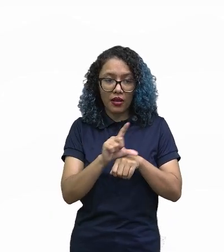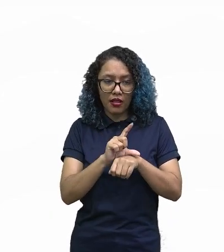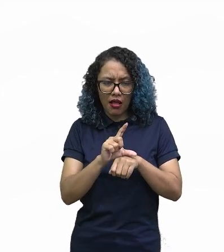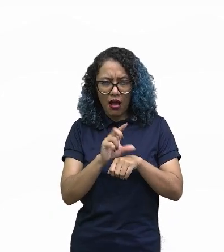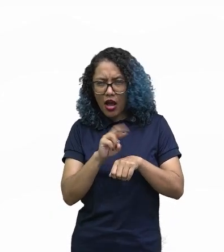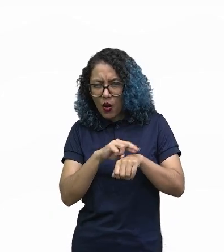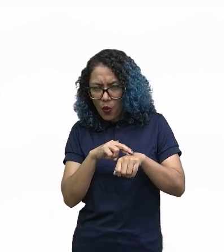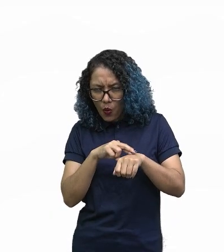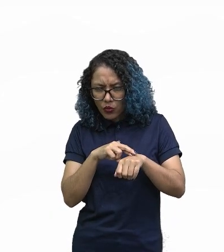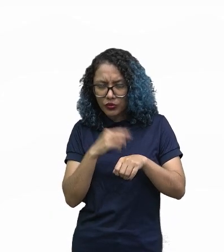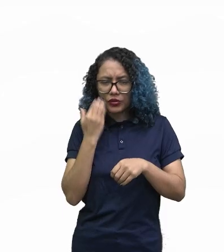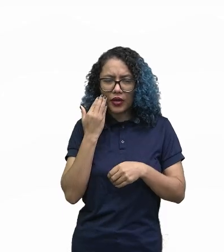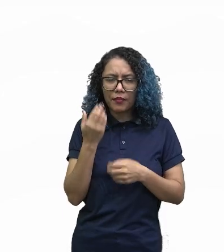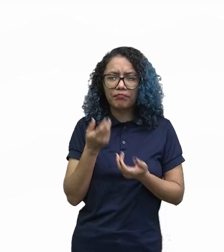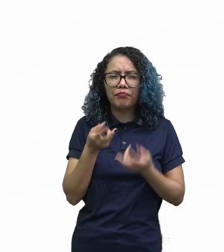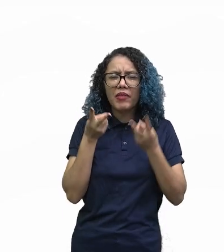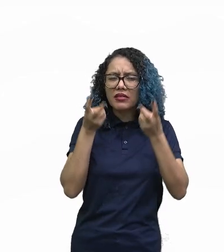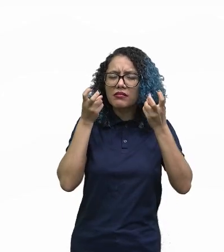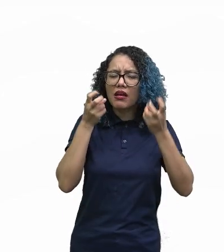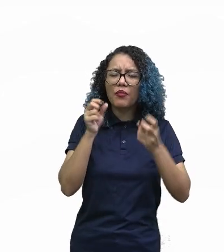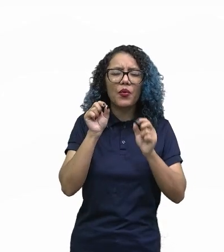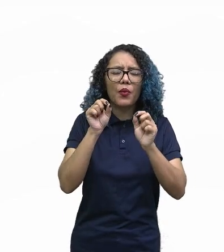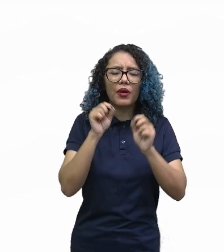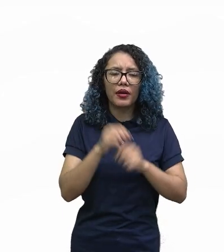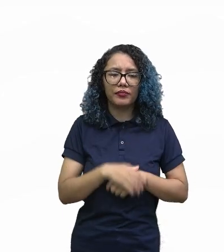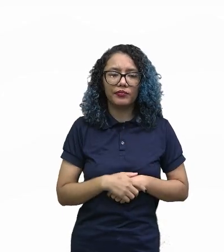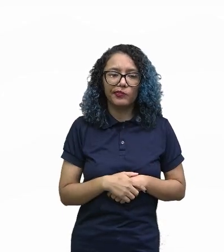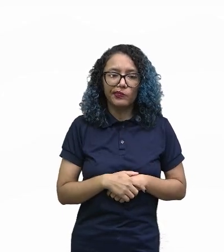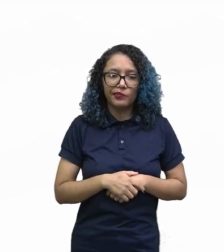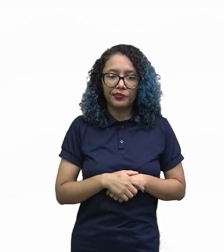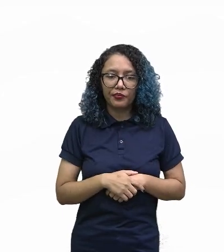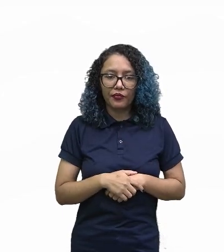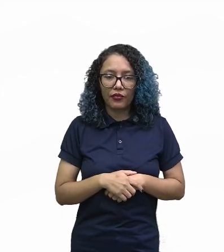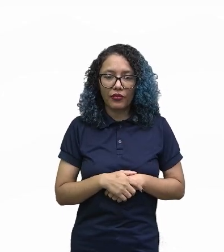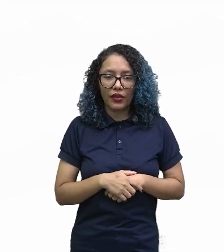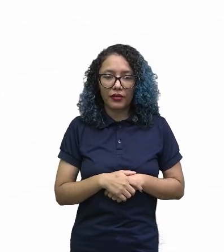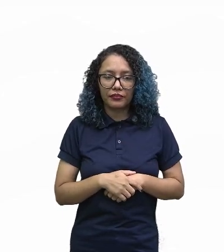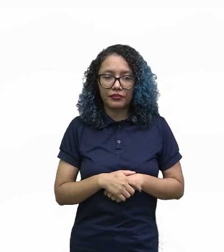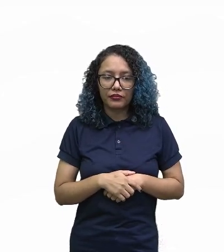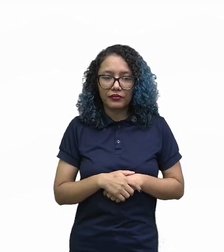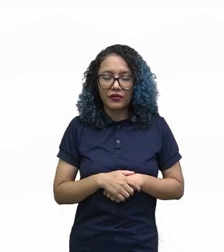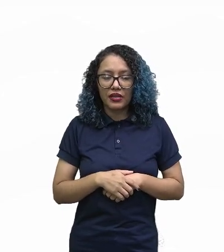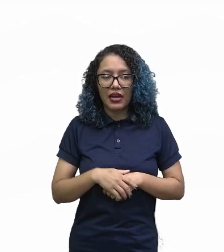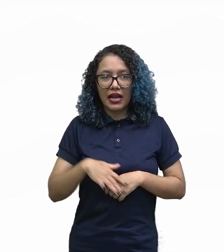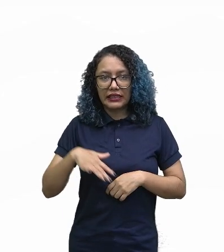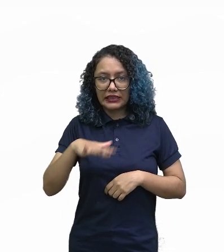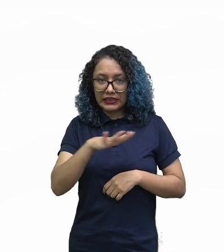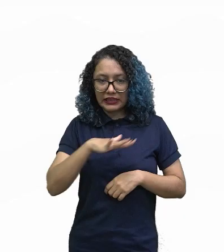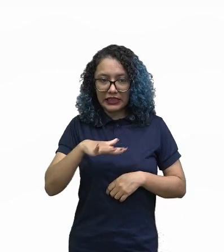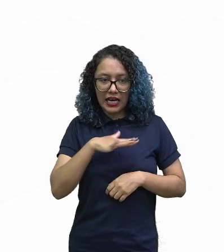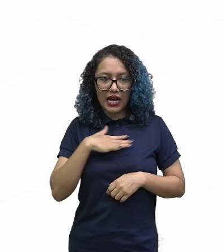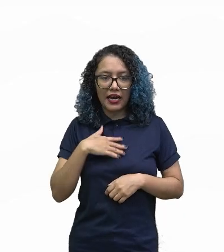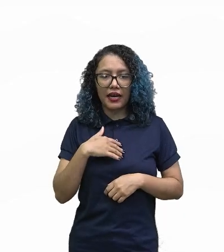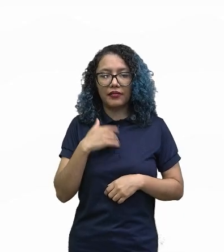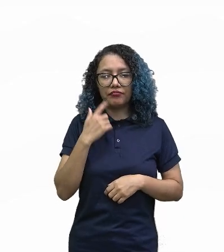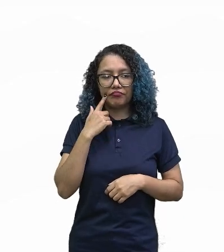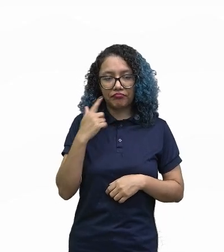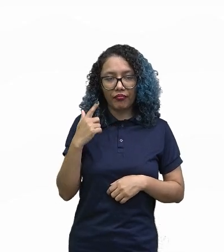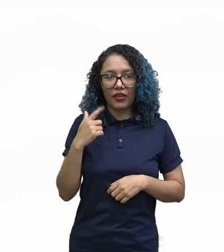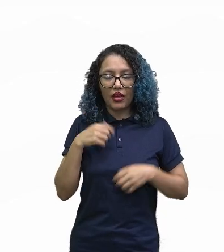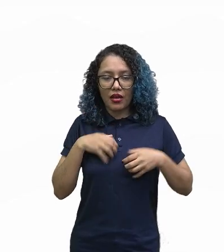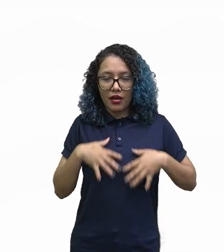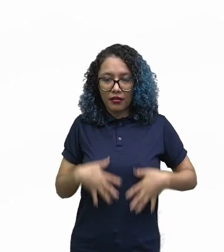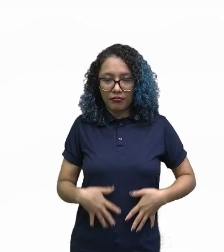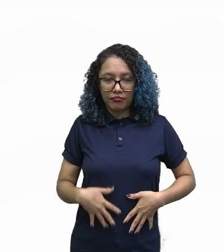e observe que ele apresenta ali na parte periférica do corpo. Por isso que ele tem esse nome, sistema